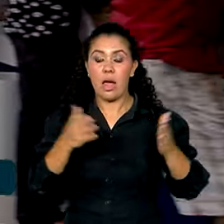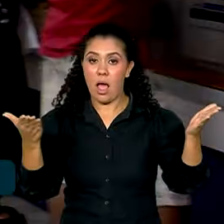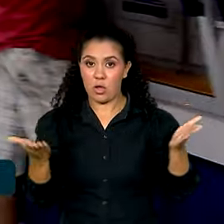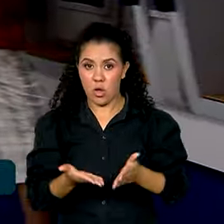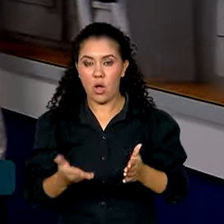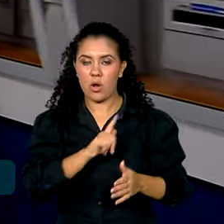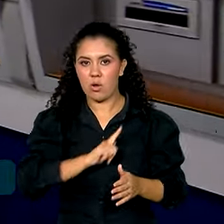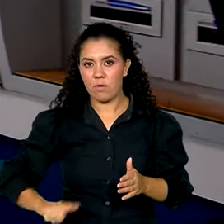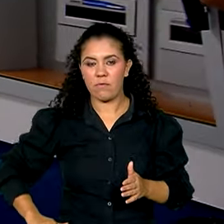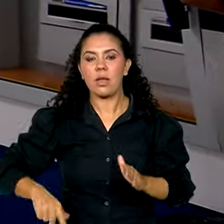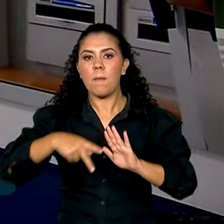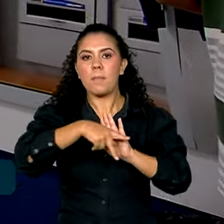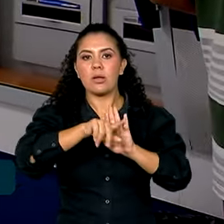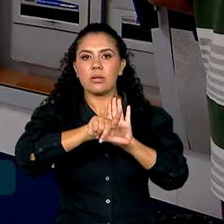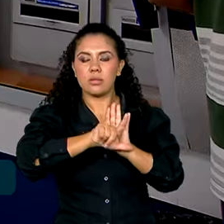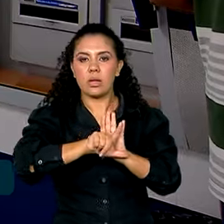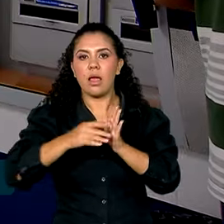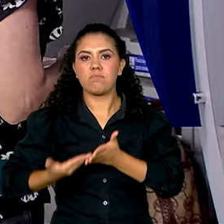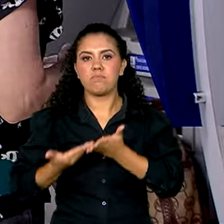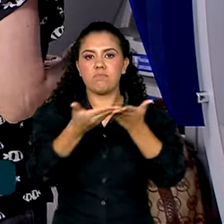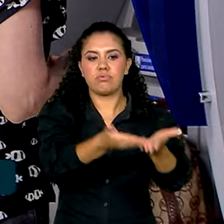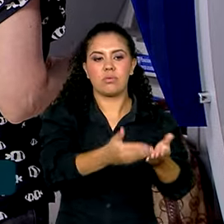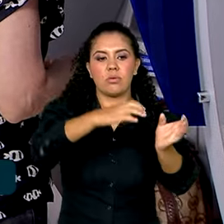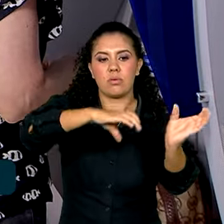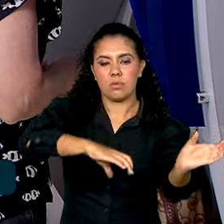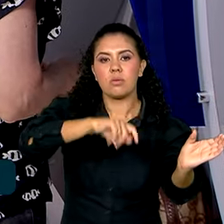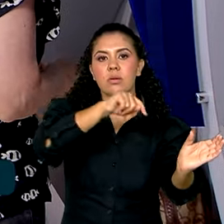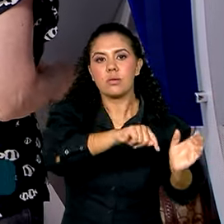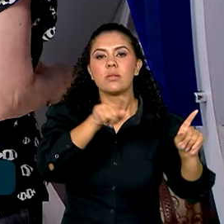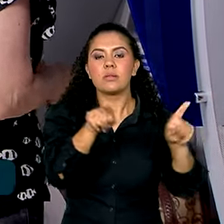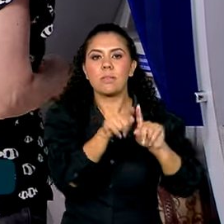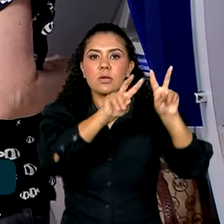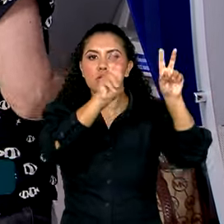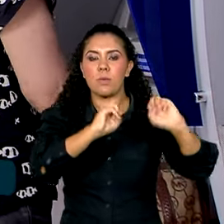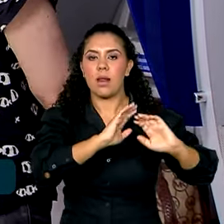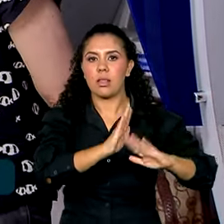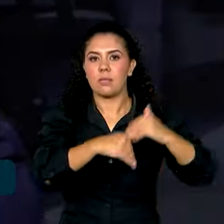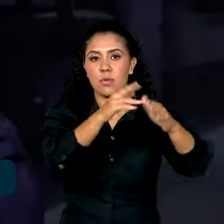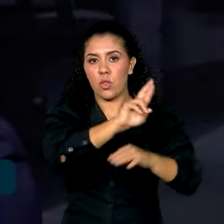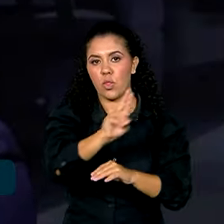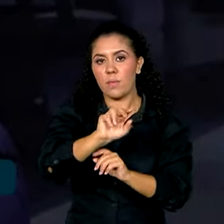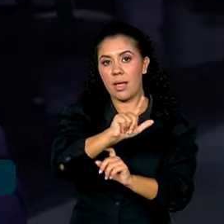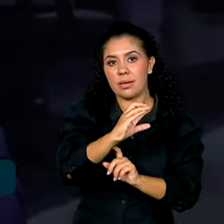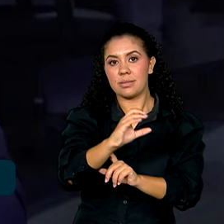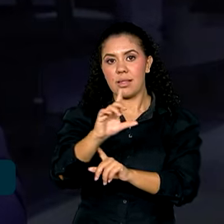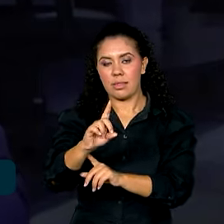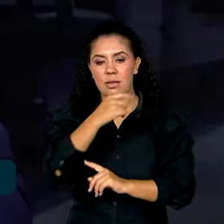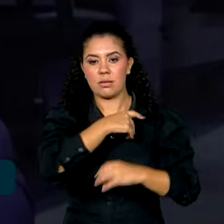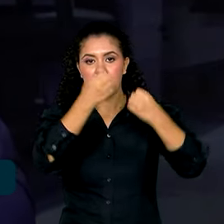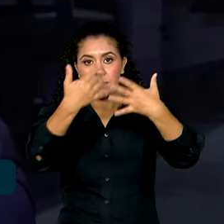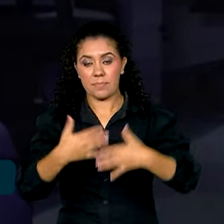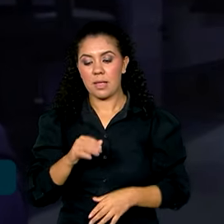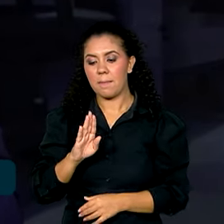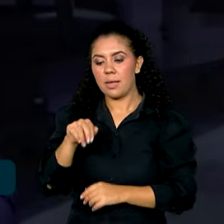Congresso um projeto de lei autorizando a criação da letra de crédito do desenvolvimento, a LCD. O BNDES vai